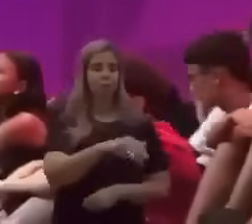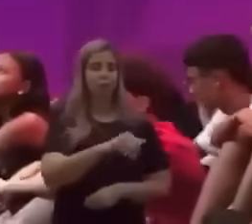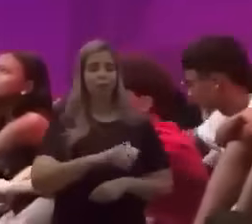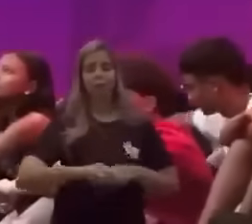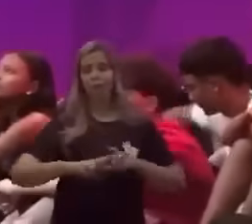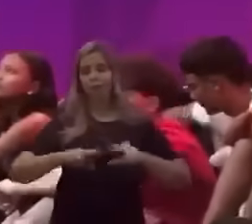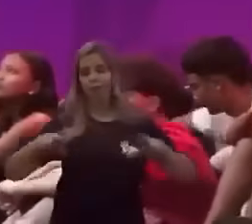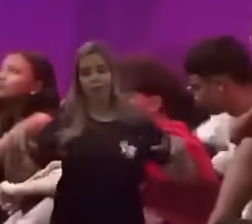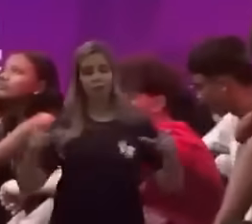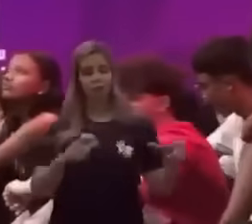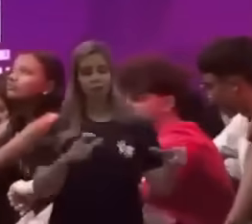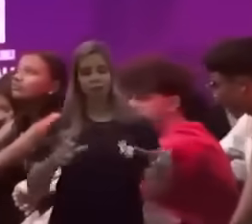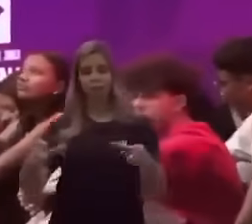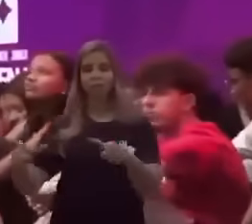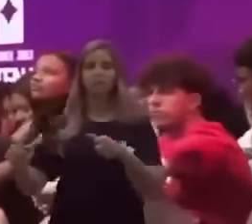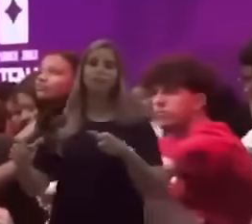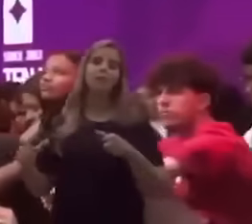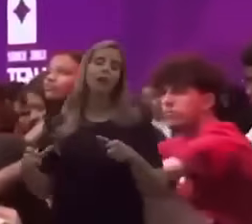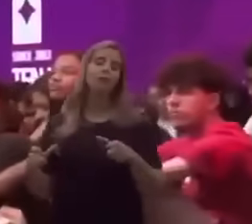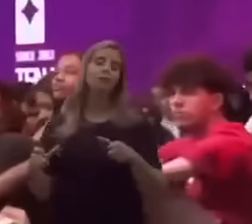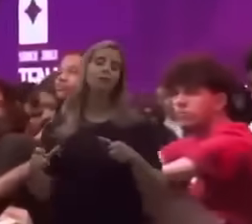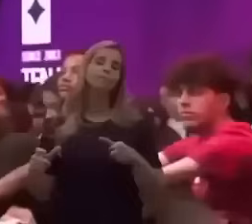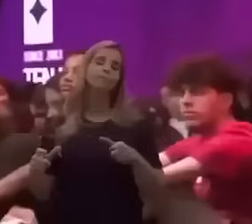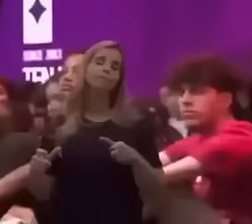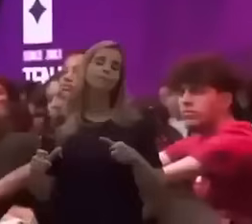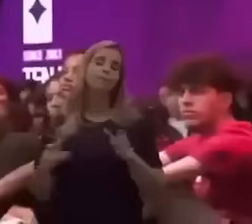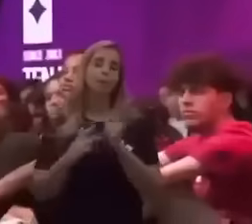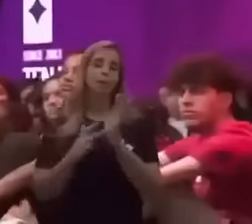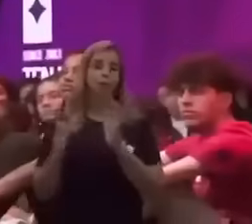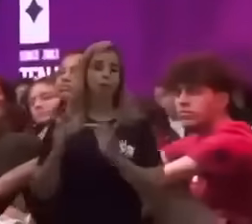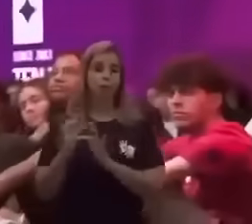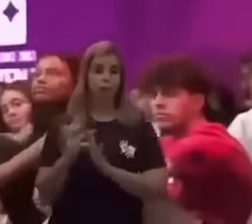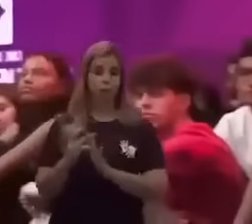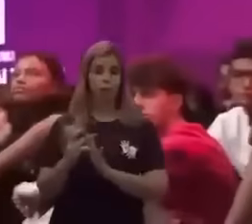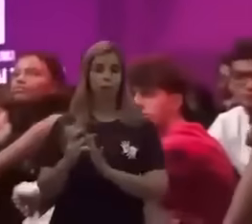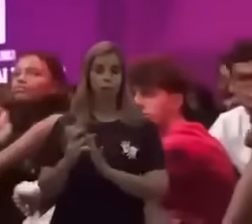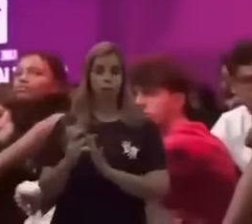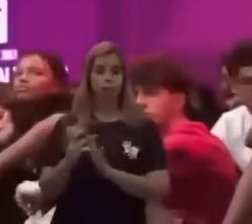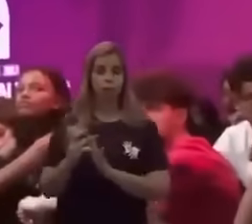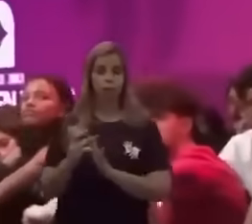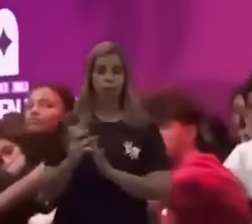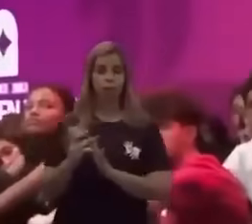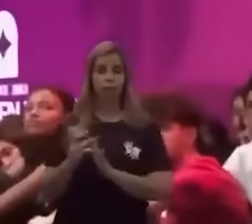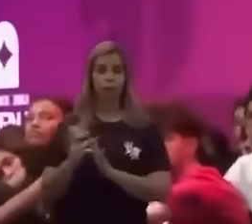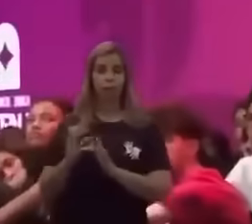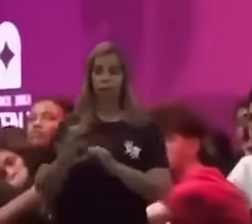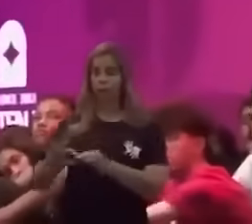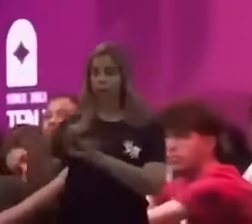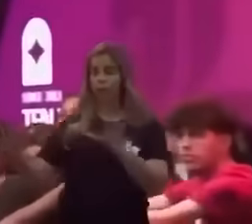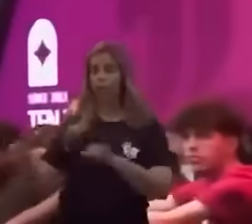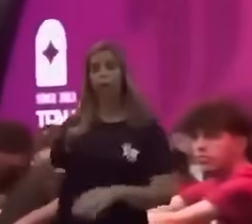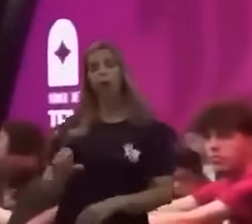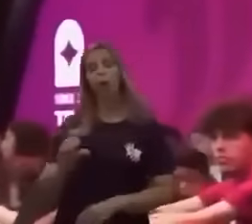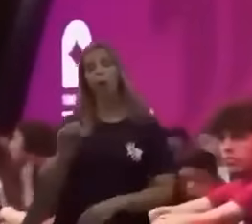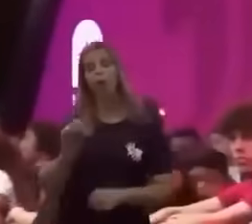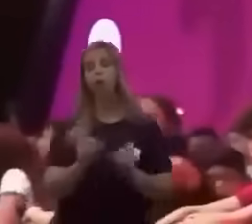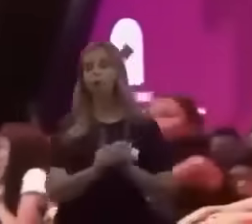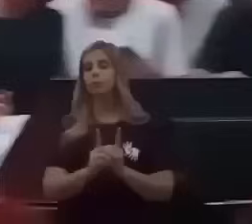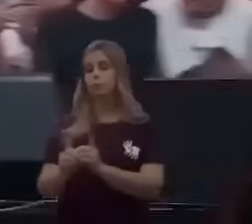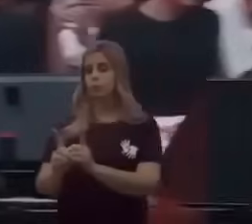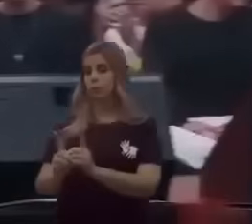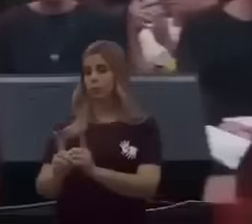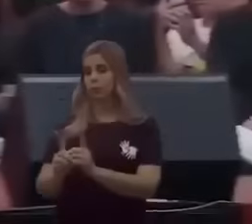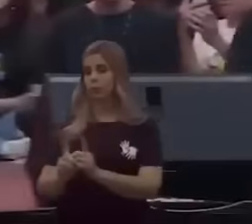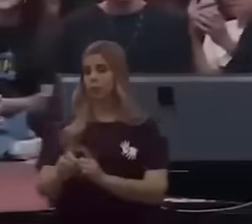azeite, e quando chega ali, diz a Bíblia que Jesus deixa oito discípulos para trás, pega Pedro, Tiago e João e diz: vocês vêm